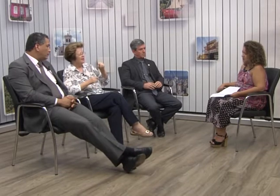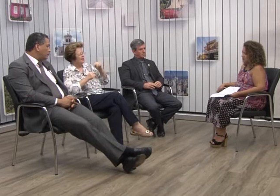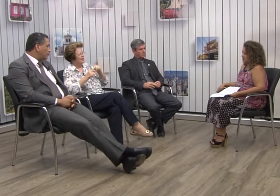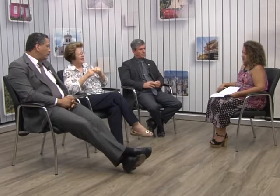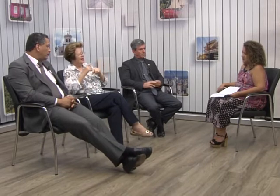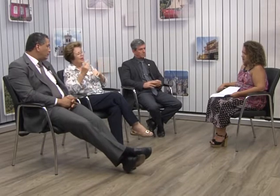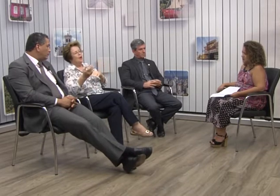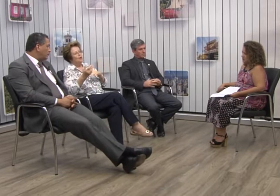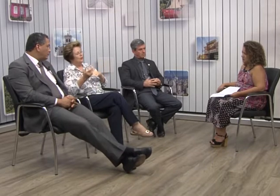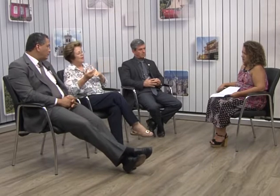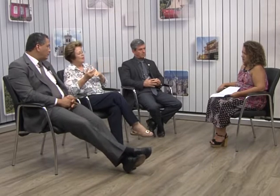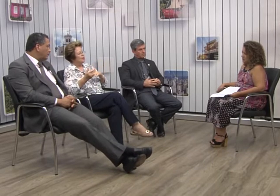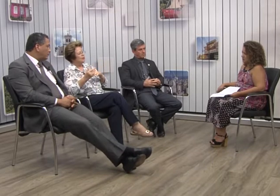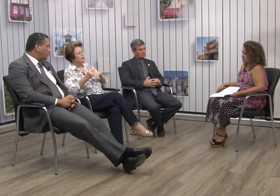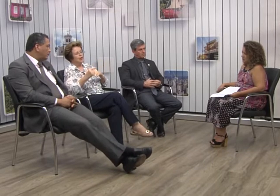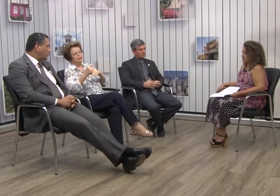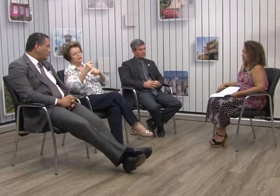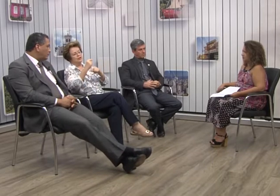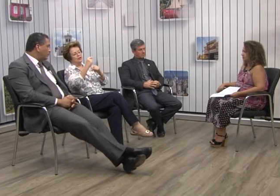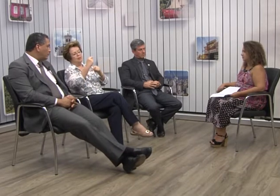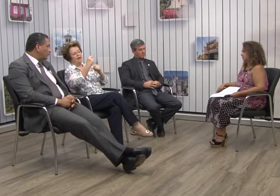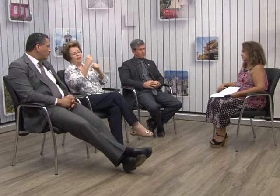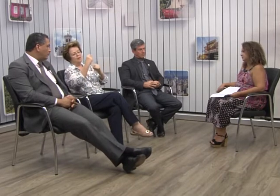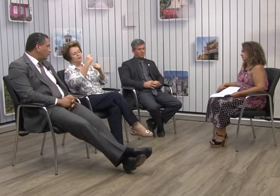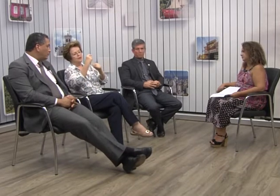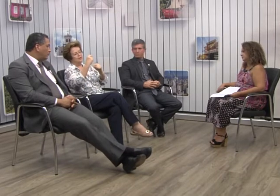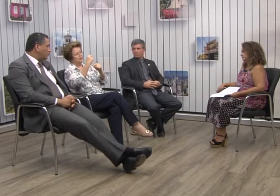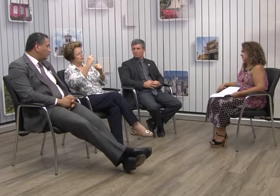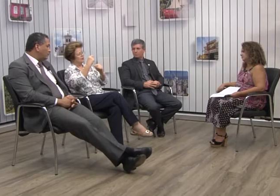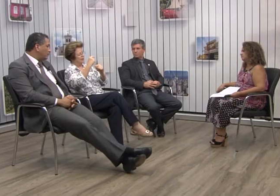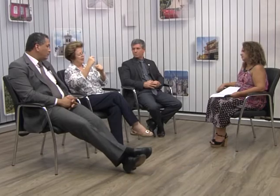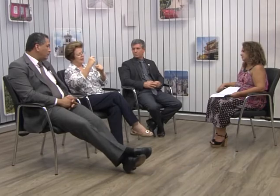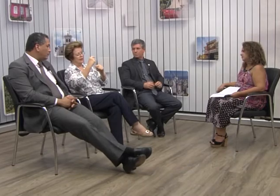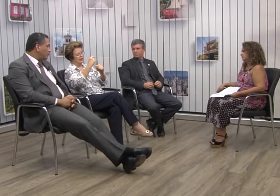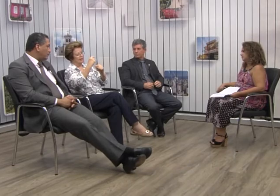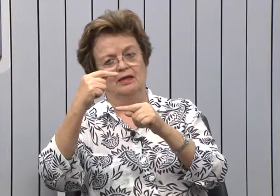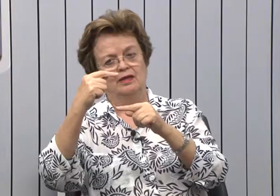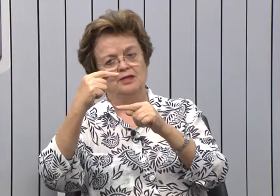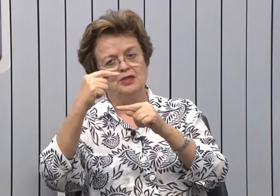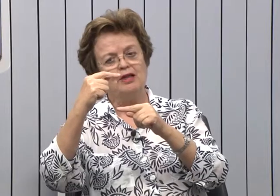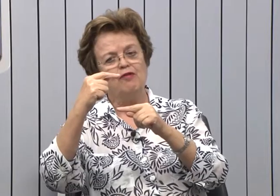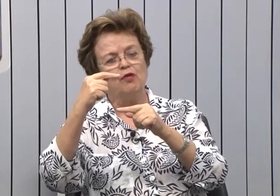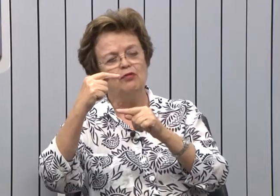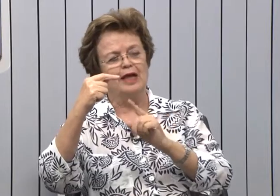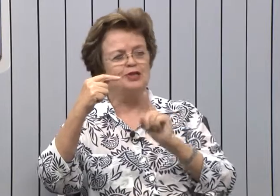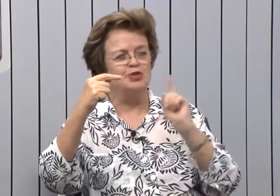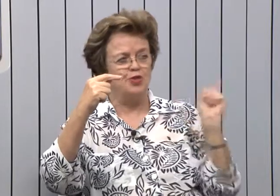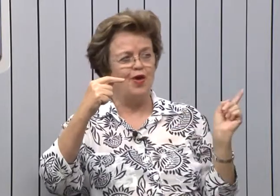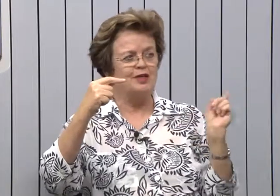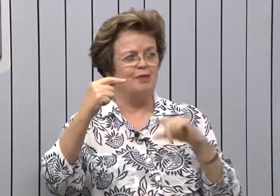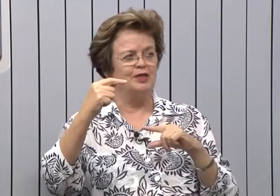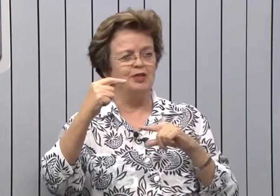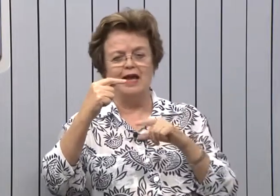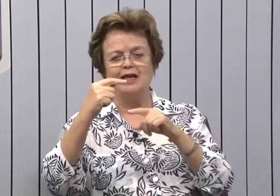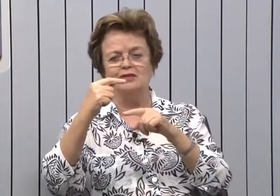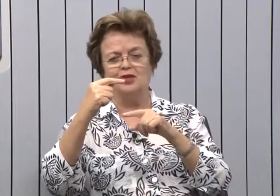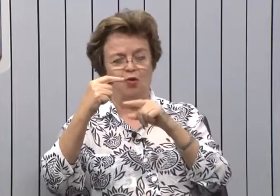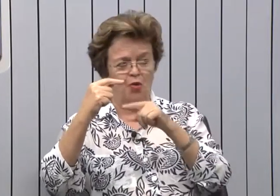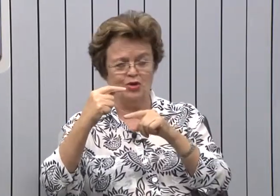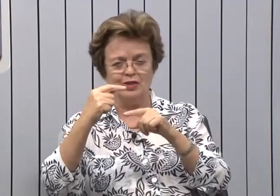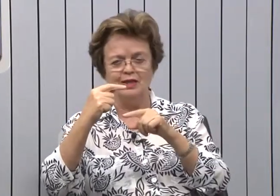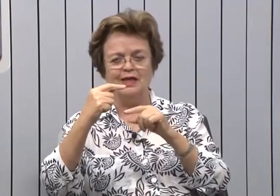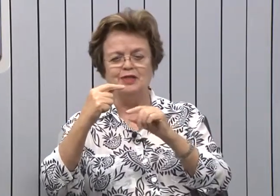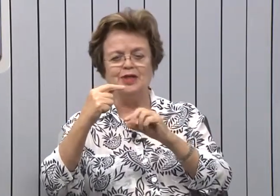Okay. O tratamento do câncer, que paga R$1.770, se a gente for contar só as